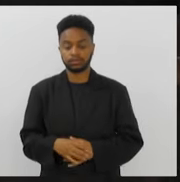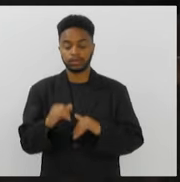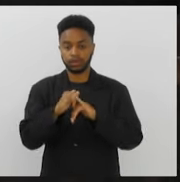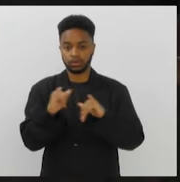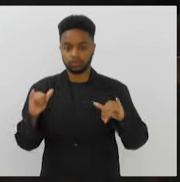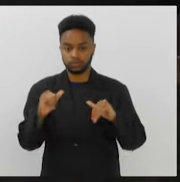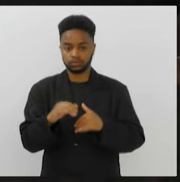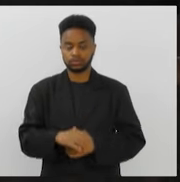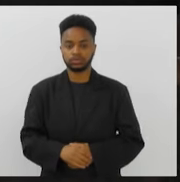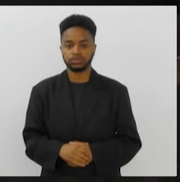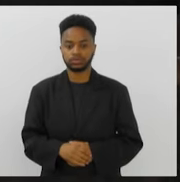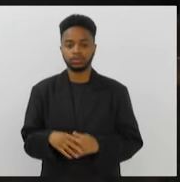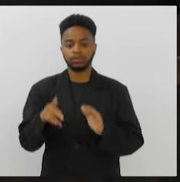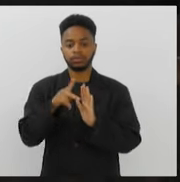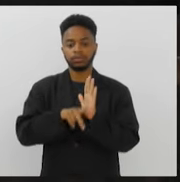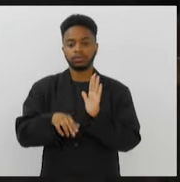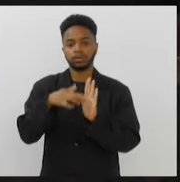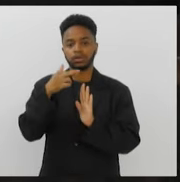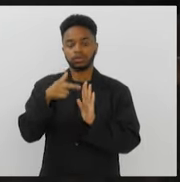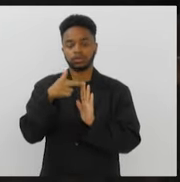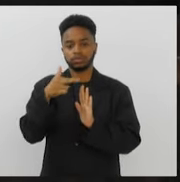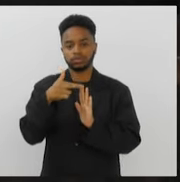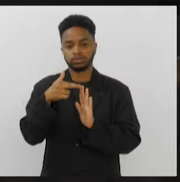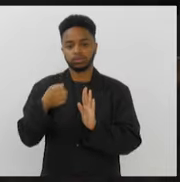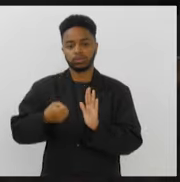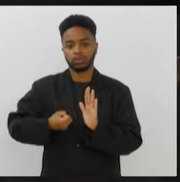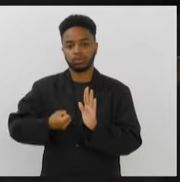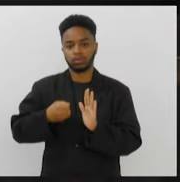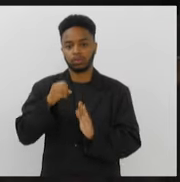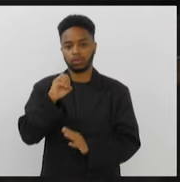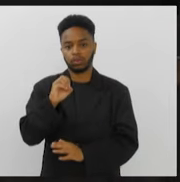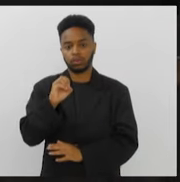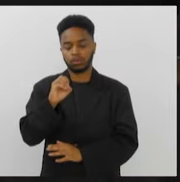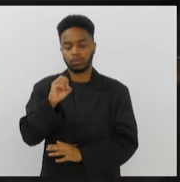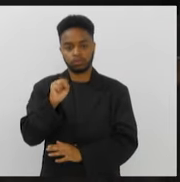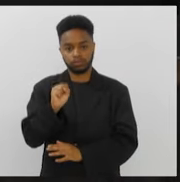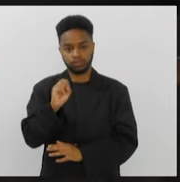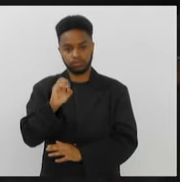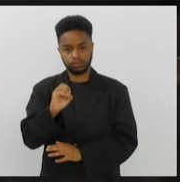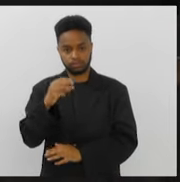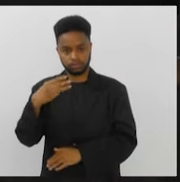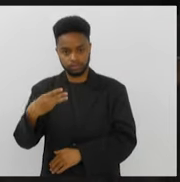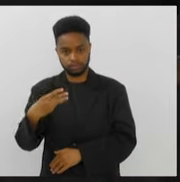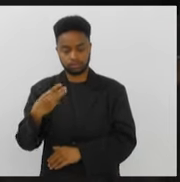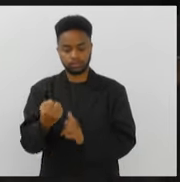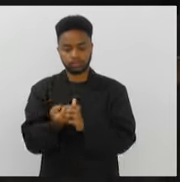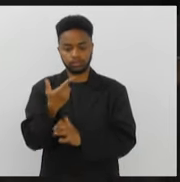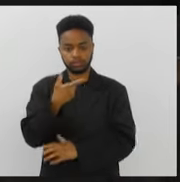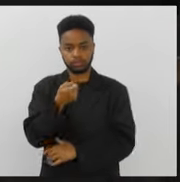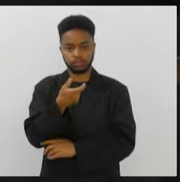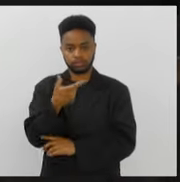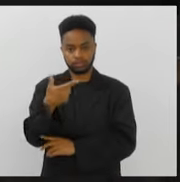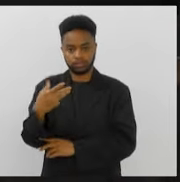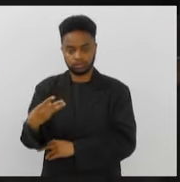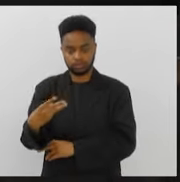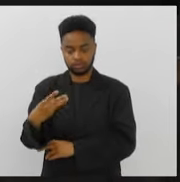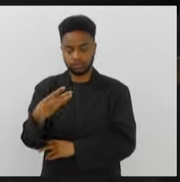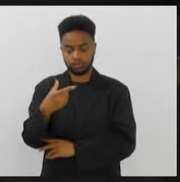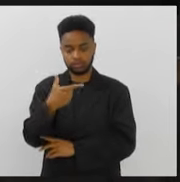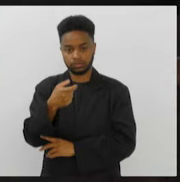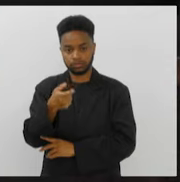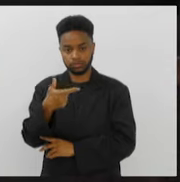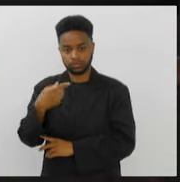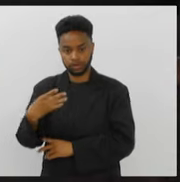Anuncio. Projeto de resolução número 803 de 2024. Este projeto de lei é